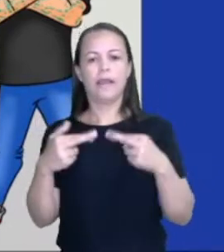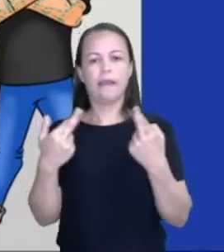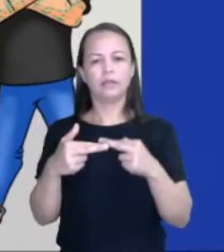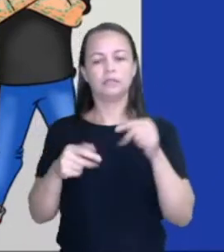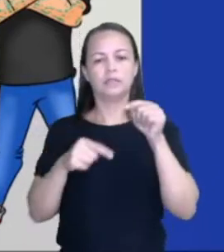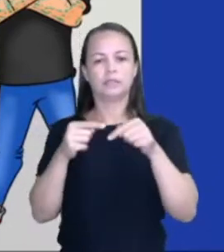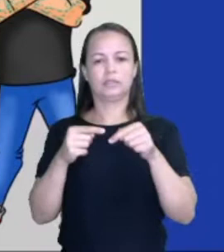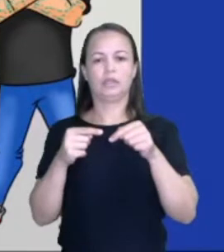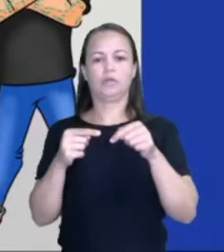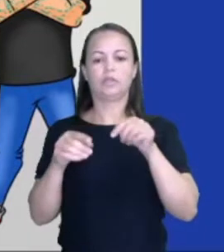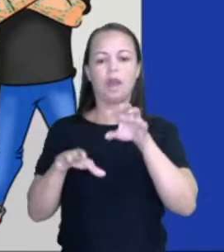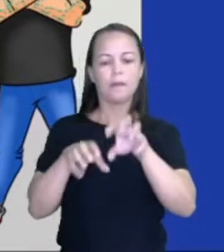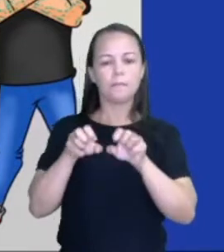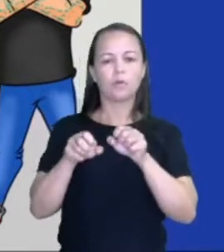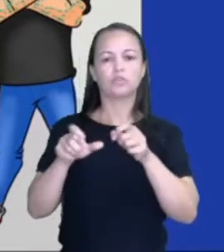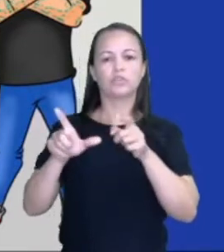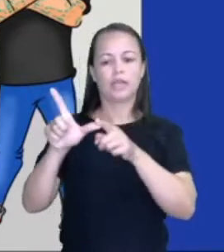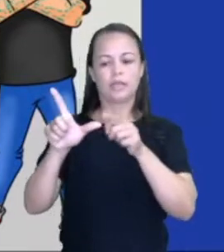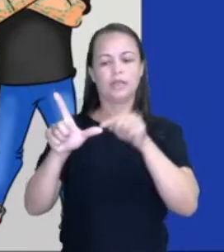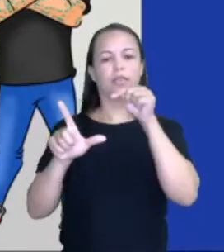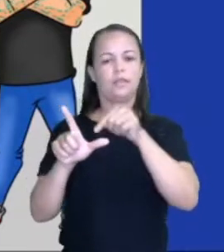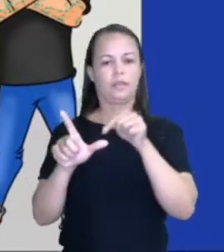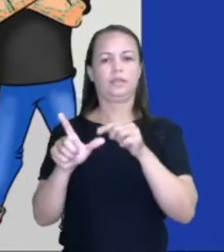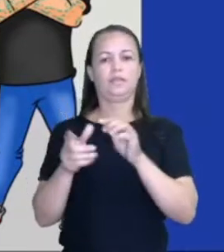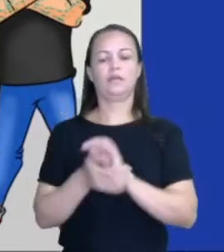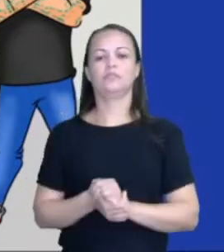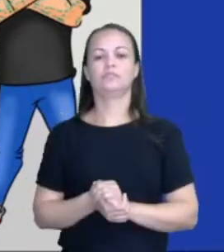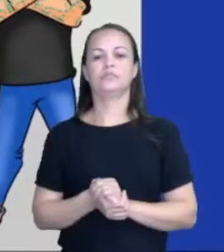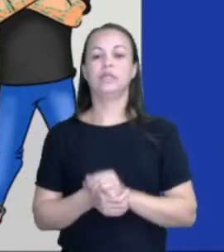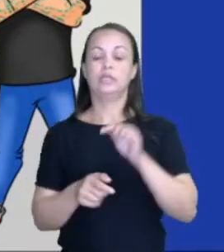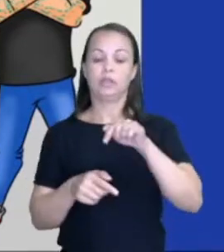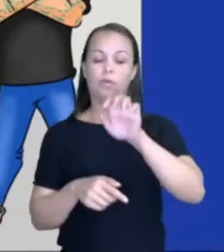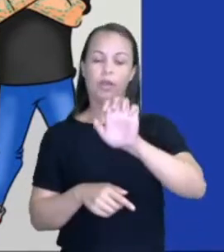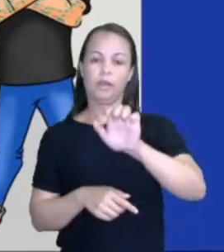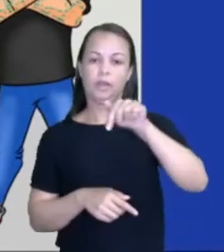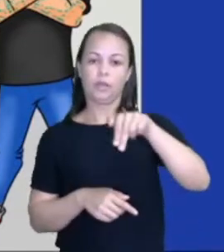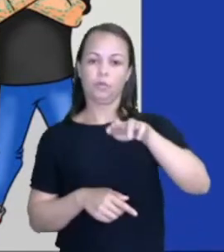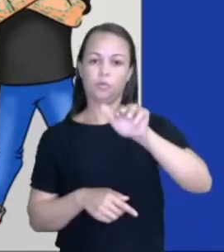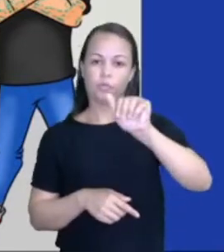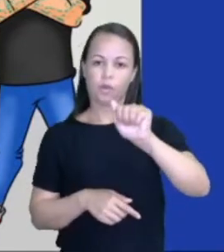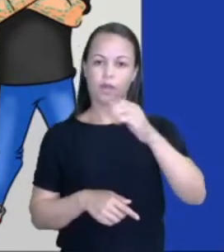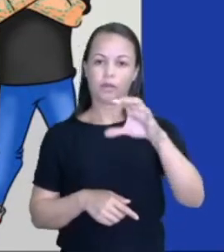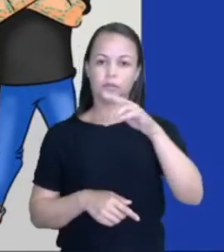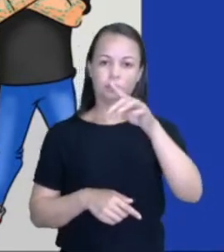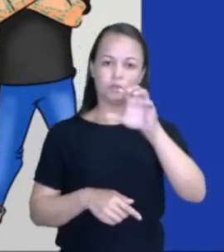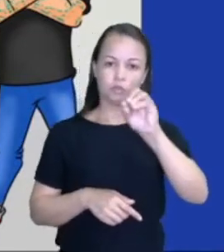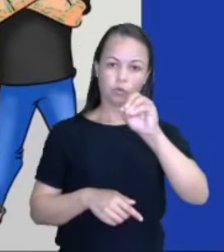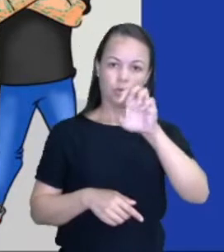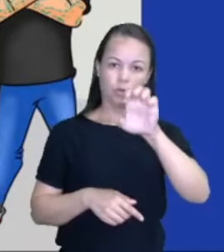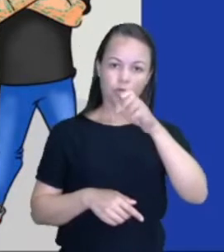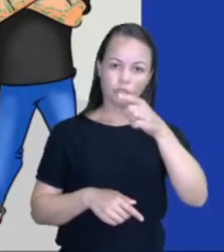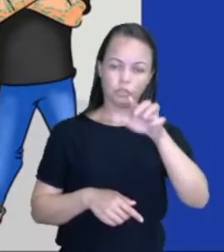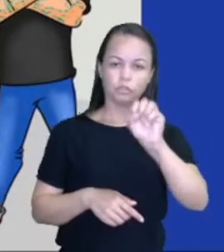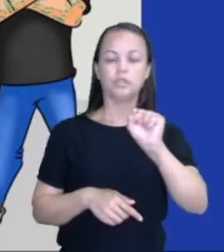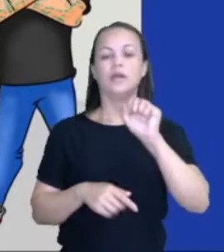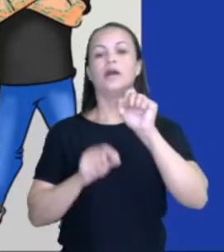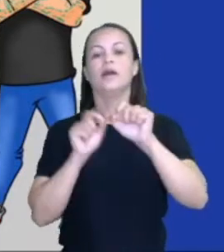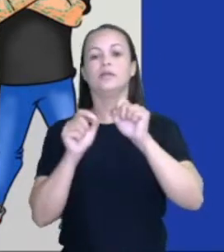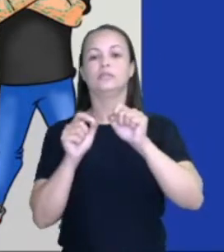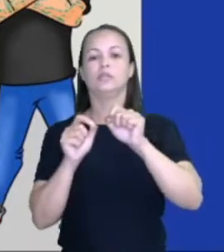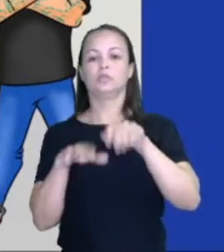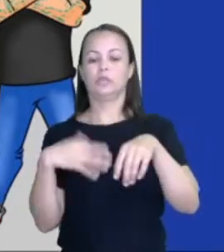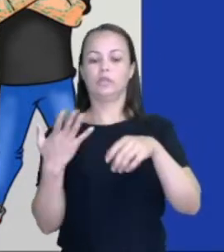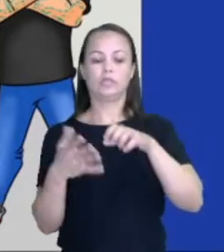valor da letra, tá certo? Então, ó, as equações possuem dois membros. O primeiro está à esquerda